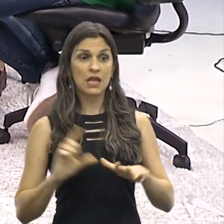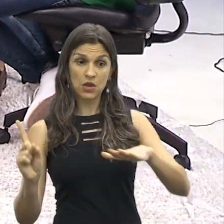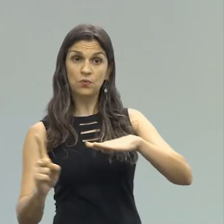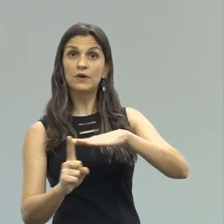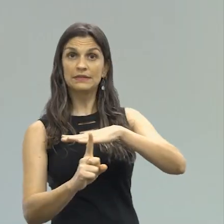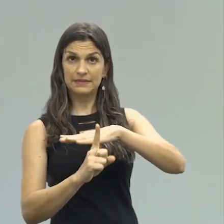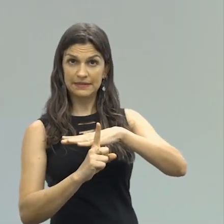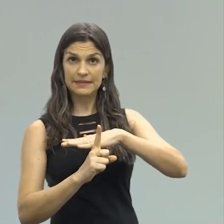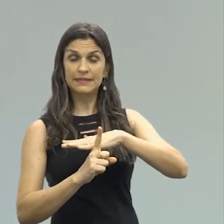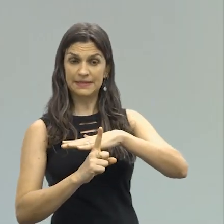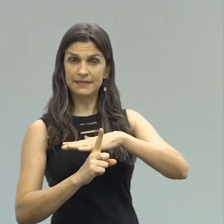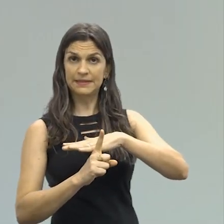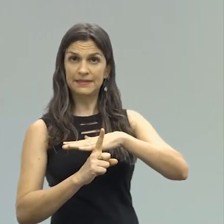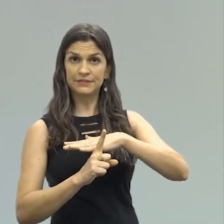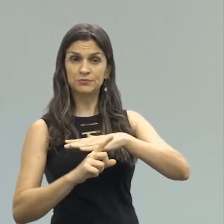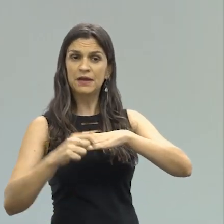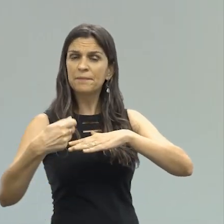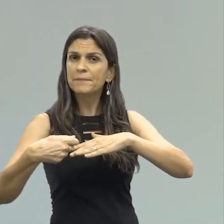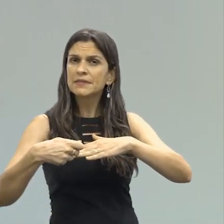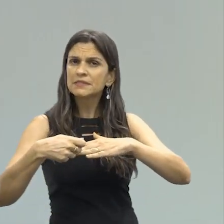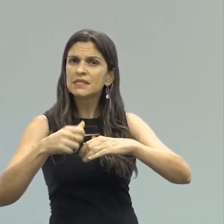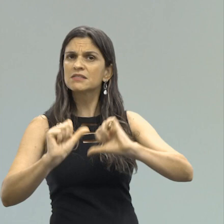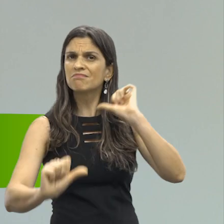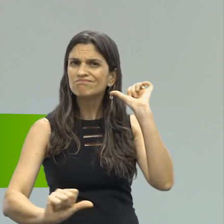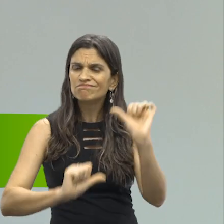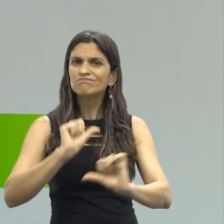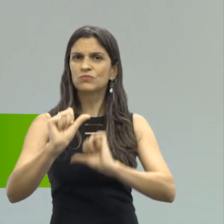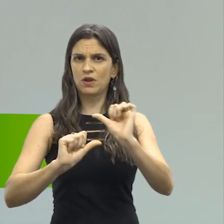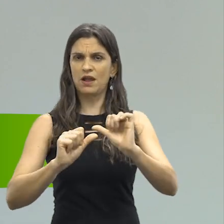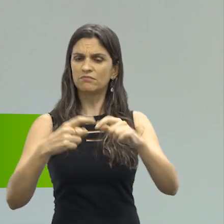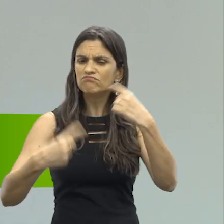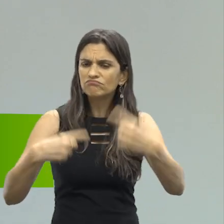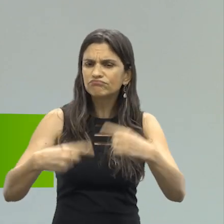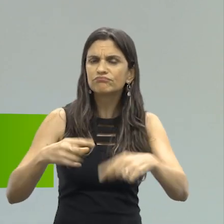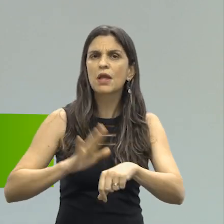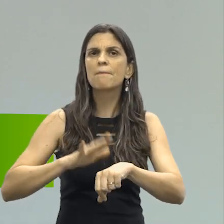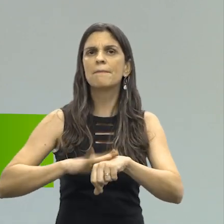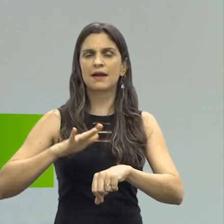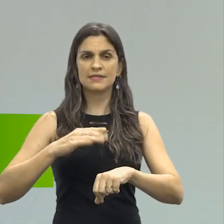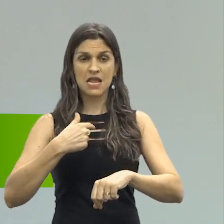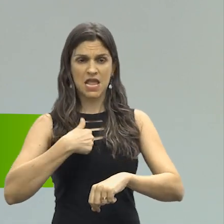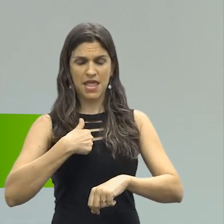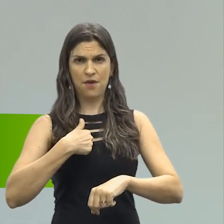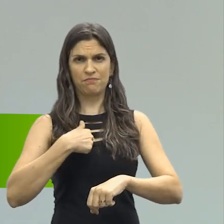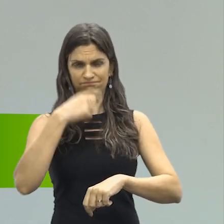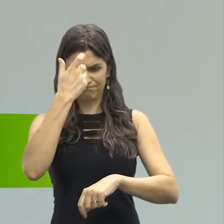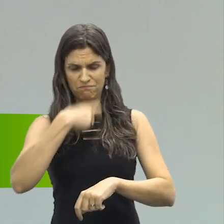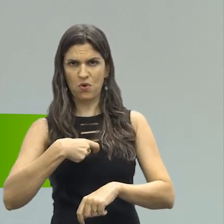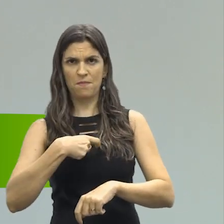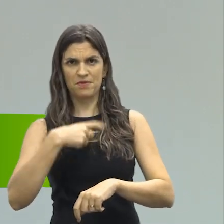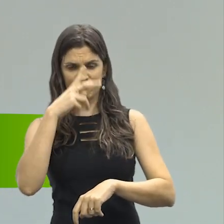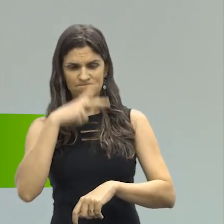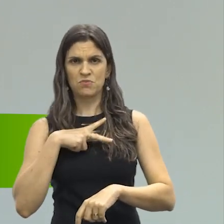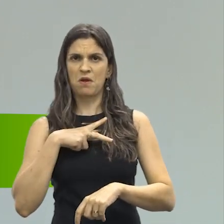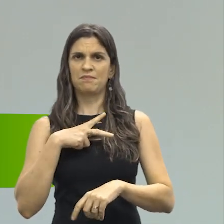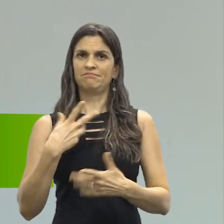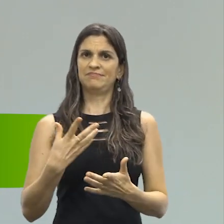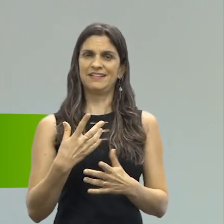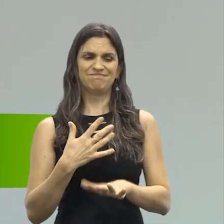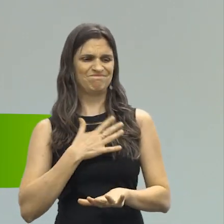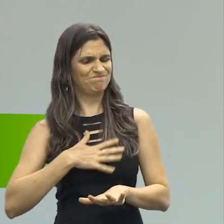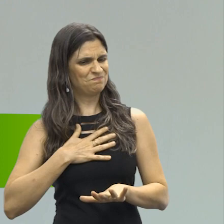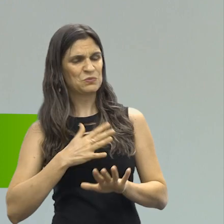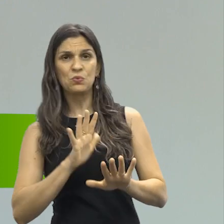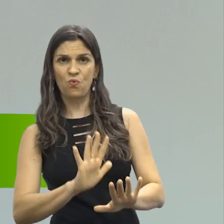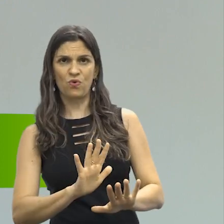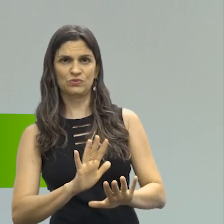modelo do atendimento, daí eu acho que precisa ser melhor discutido. Eu, pessoalmente, eu não gosto muito da ideia da UPAVET, mas eu acho importante